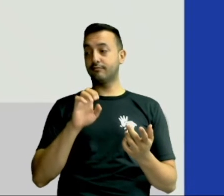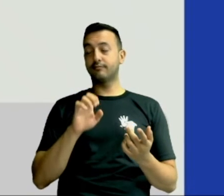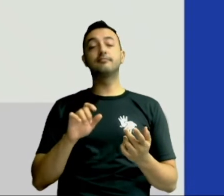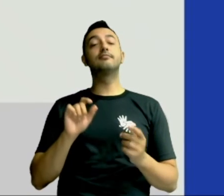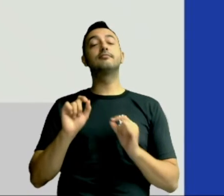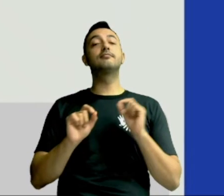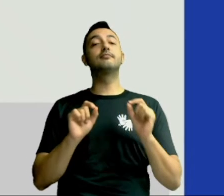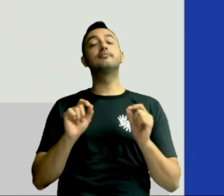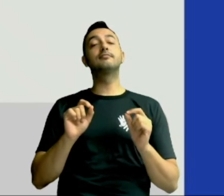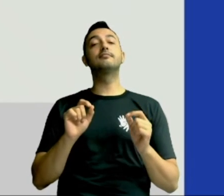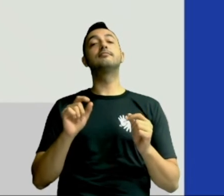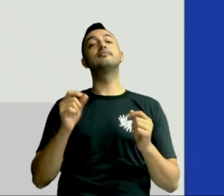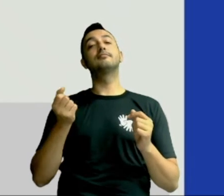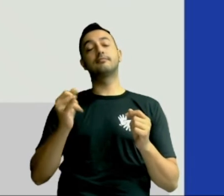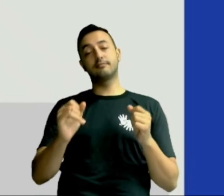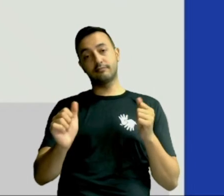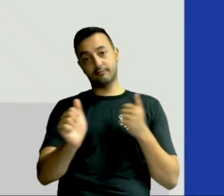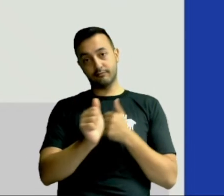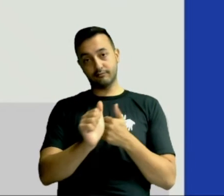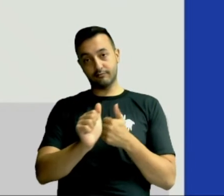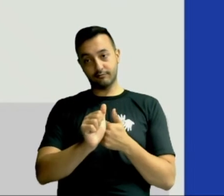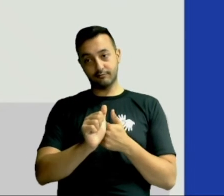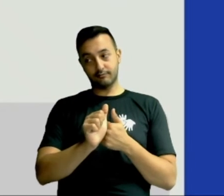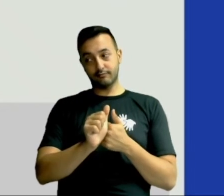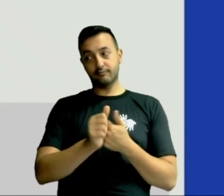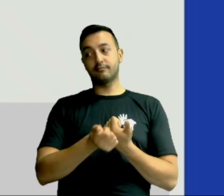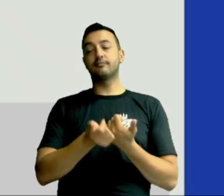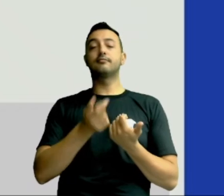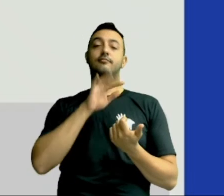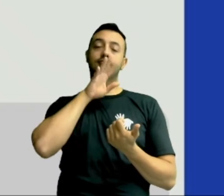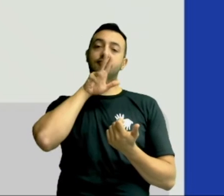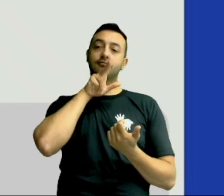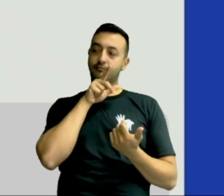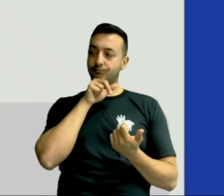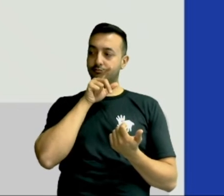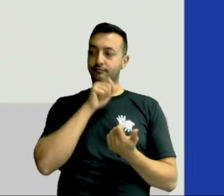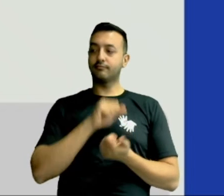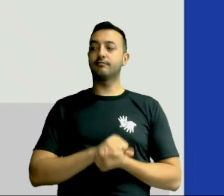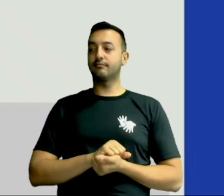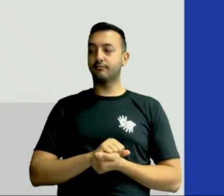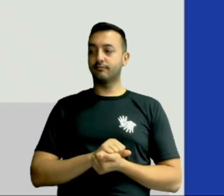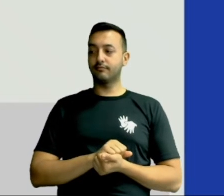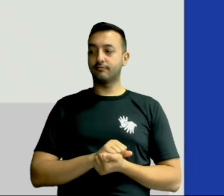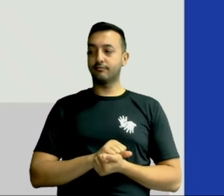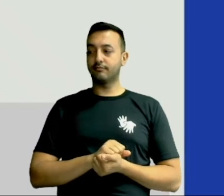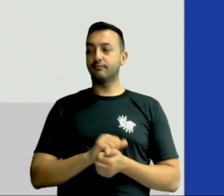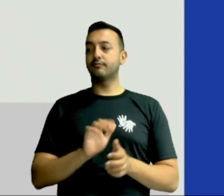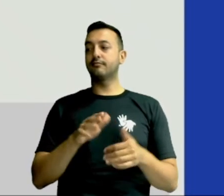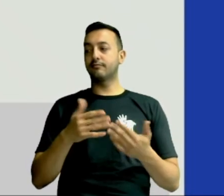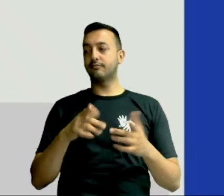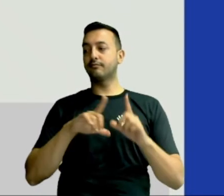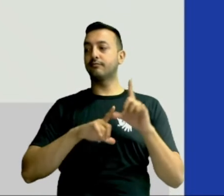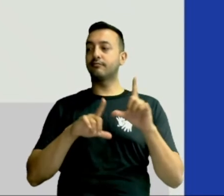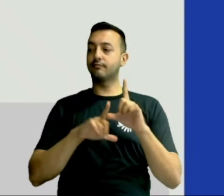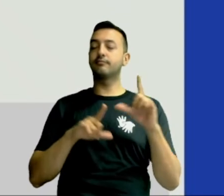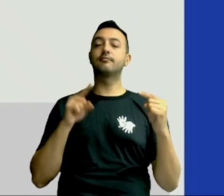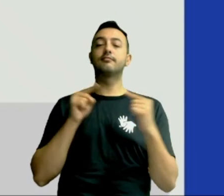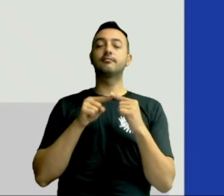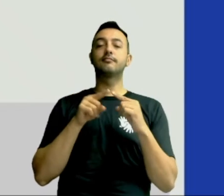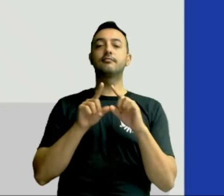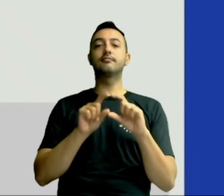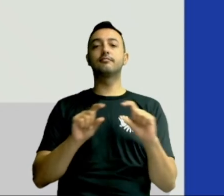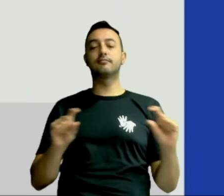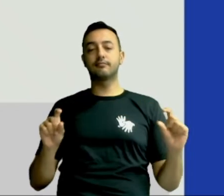se é para objetos que estão perto né no caso o animal aí em questão Qual é a letra que se